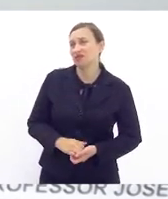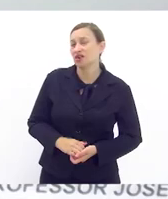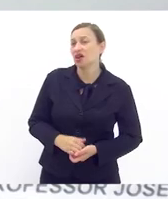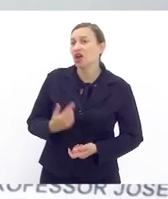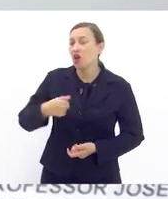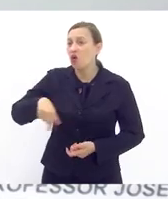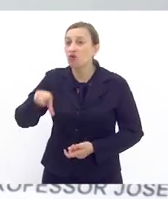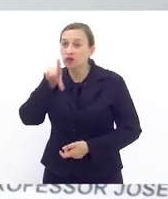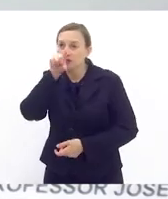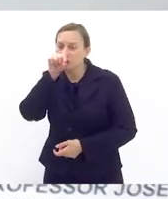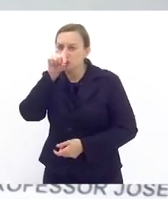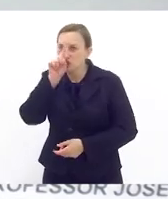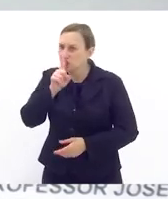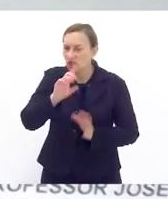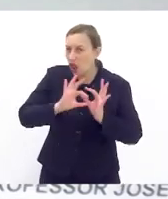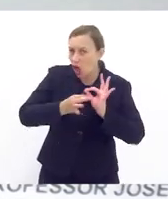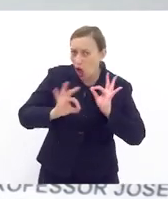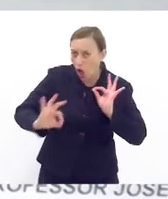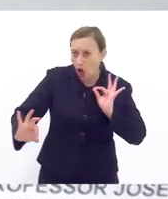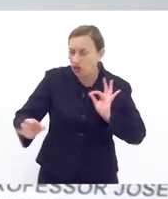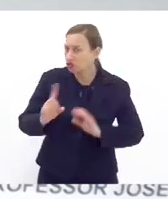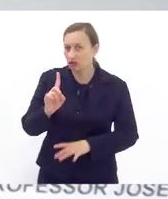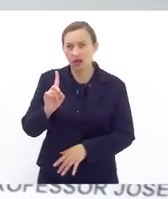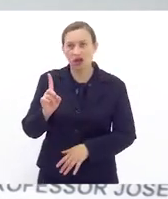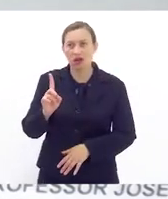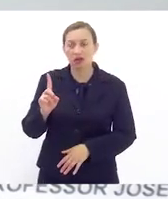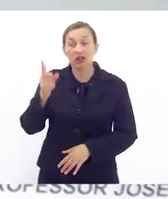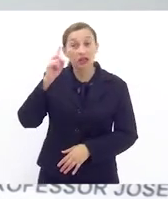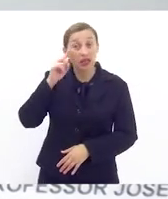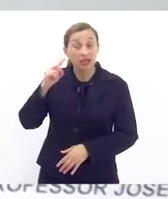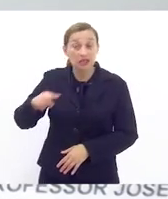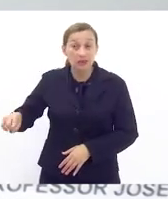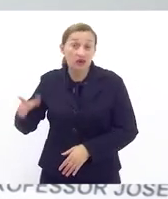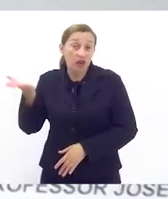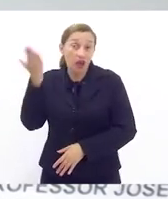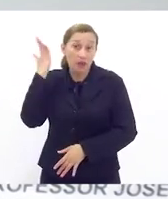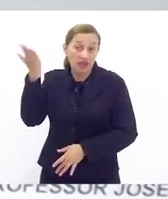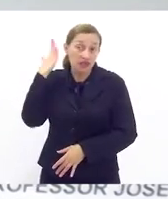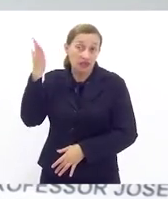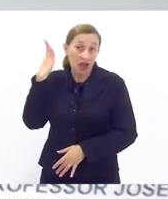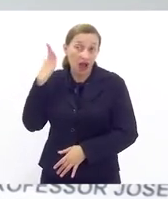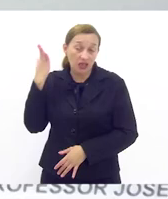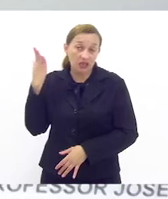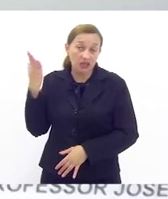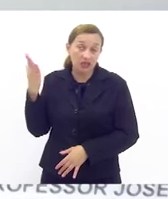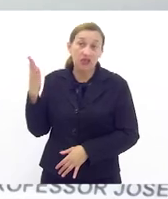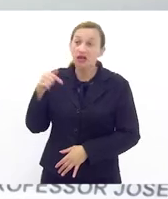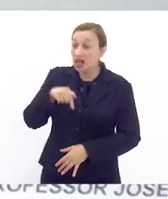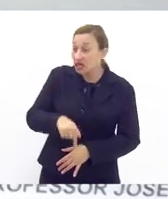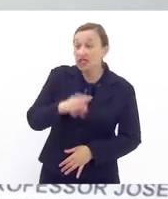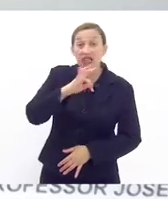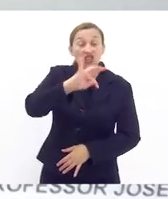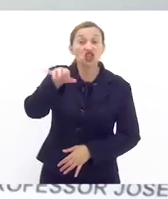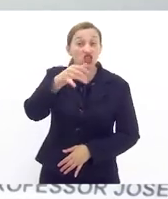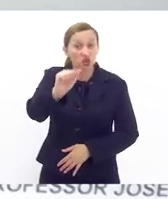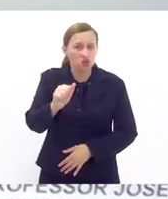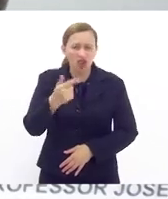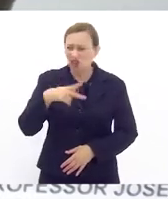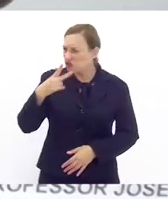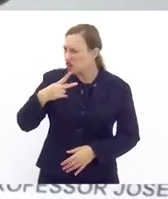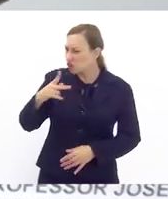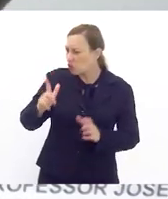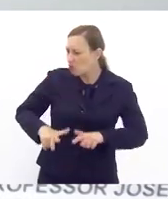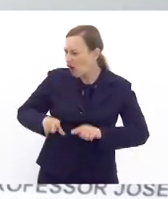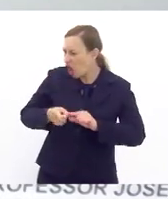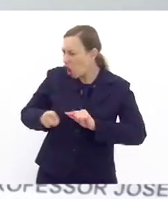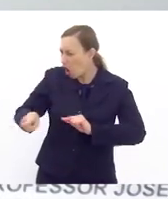Mesquita que não é tão longe assim na semana retrasada e foi o que e aqui na Tijuca não tô falando nem tão longe você